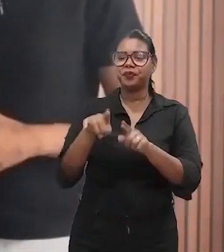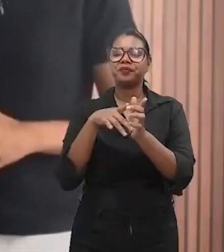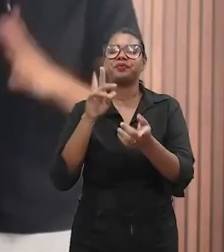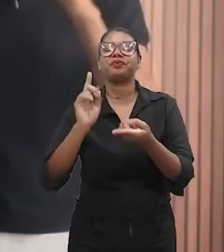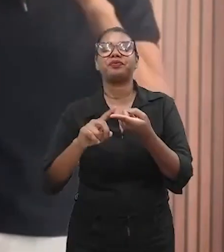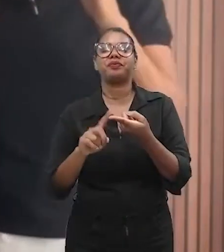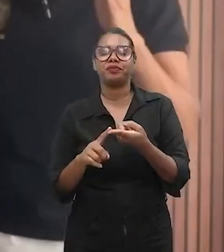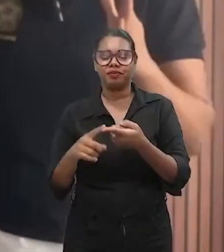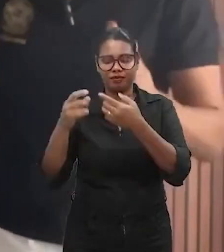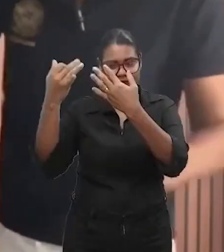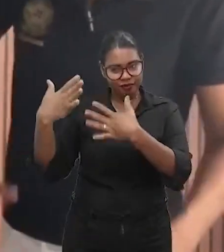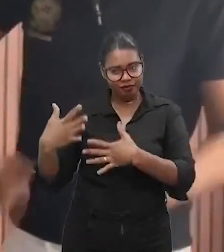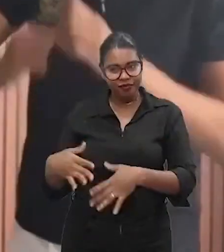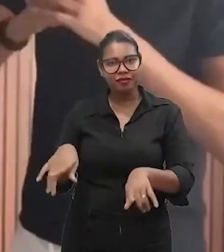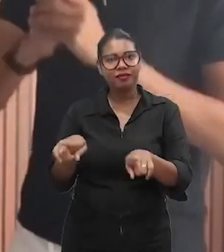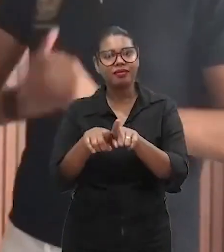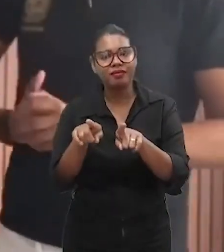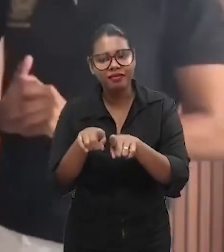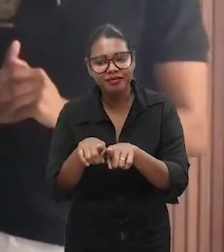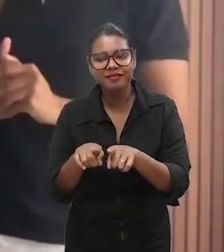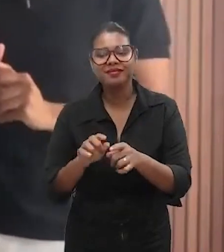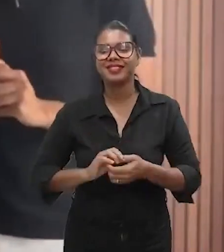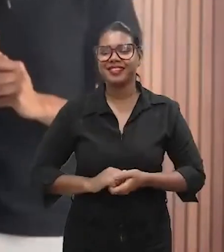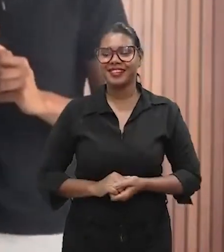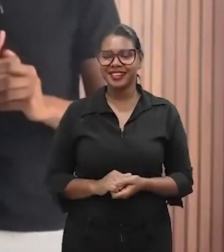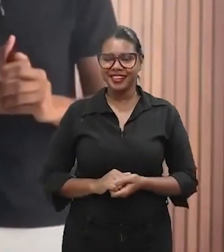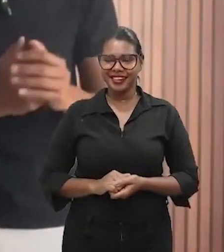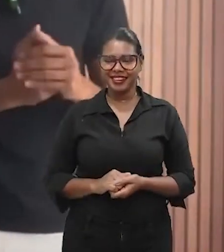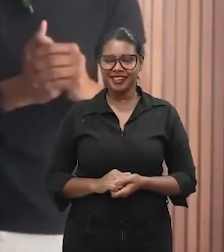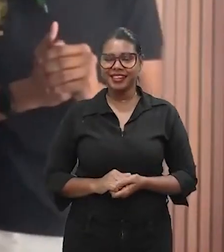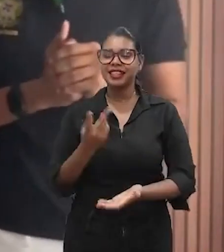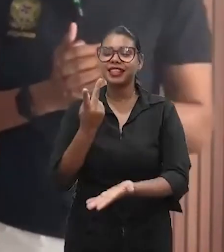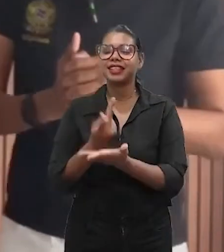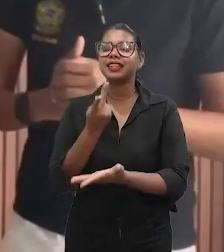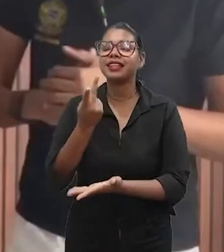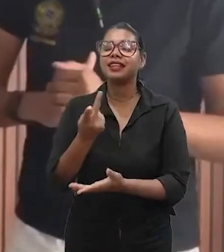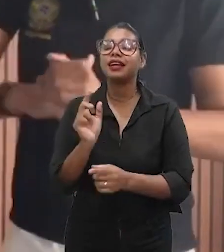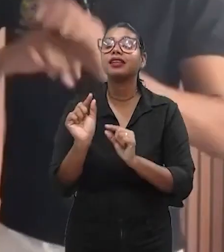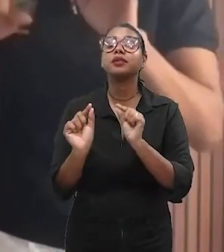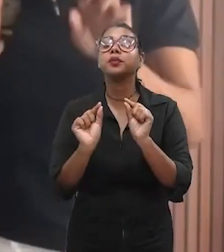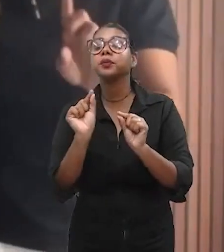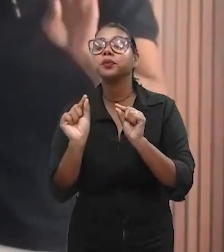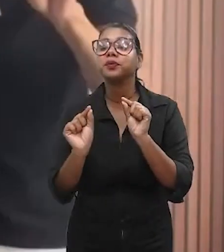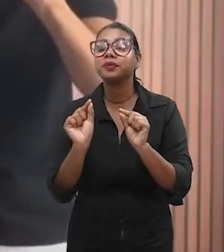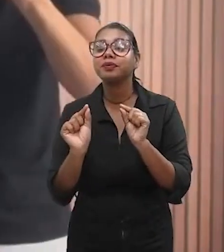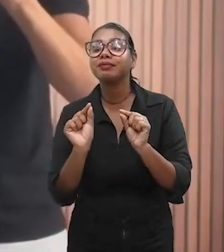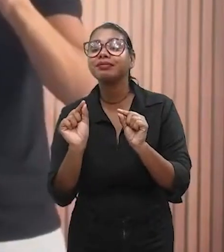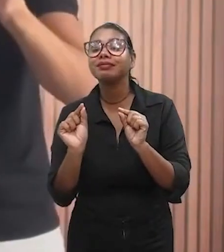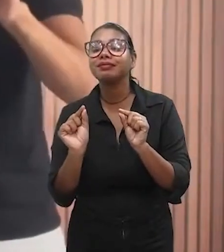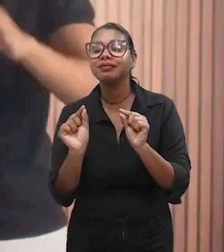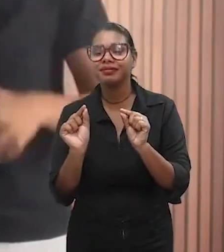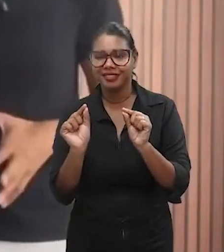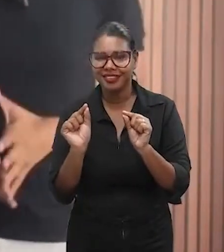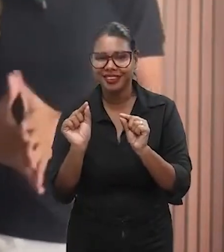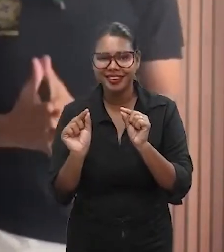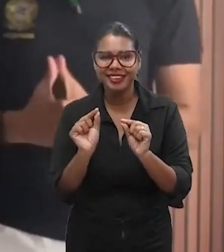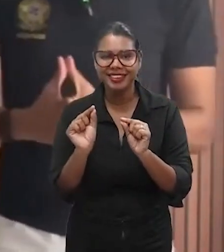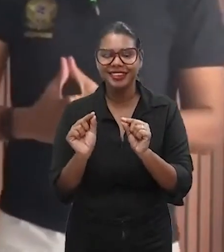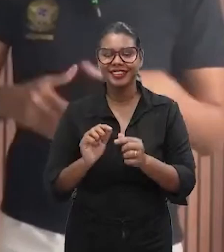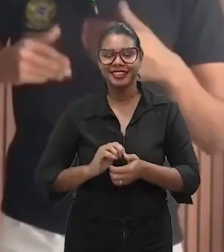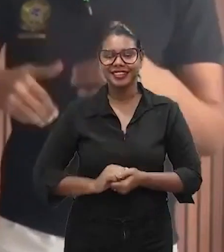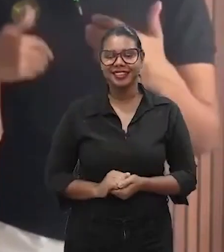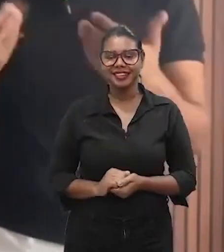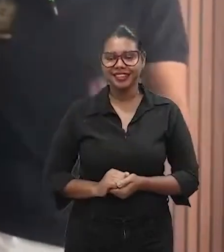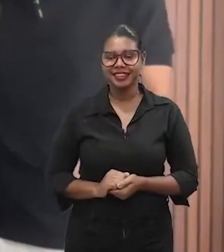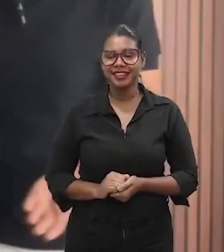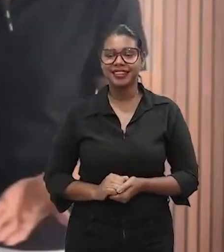nós podemos citar também aqui o que acontece exatamente chamado